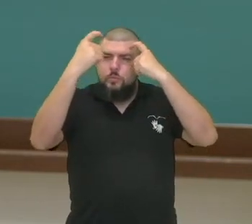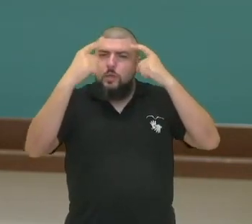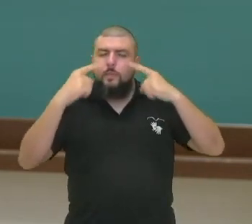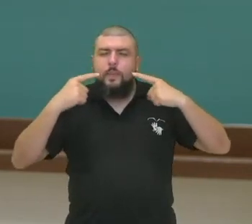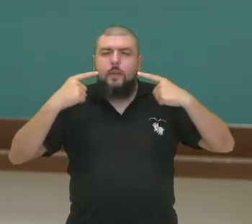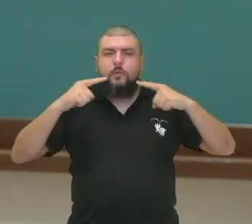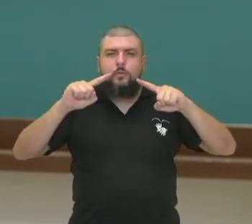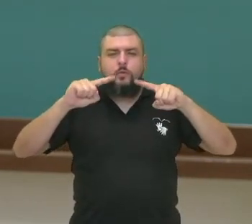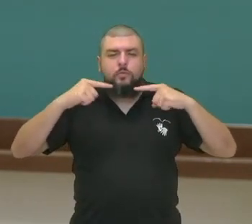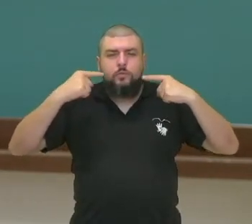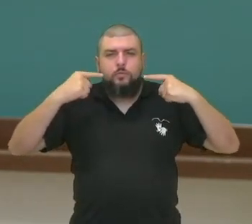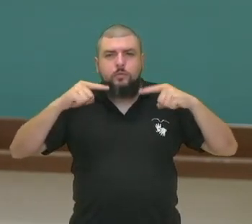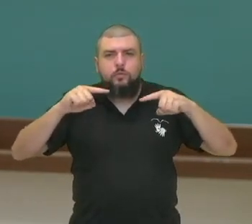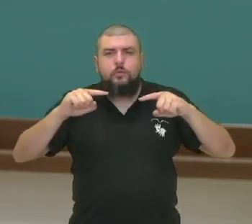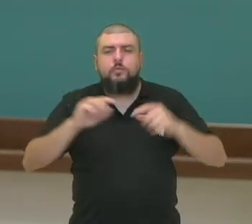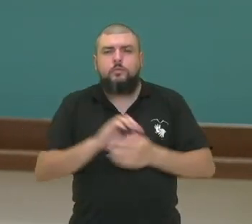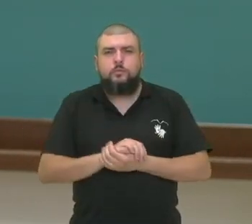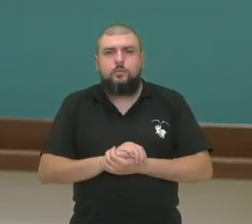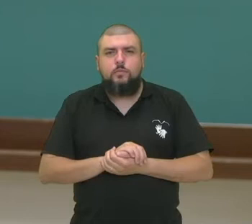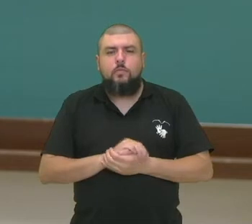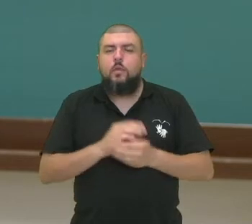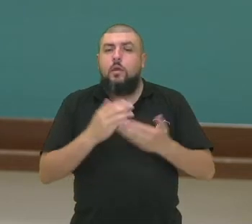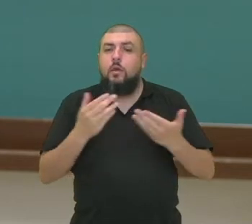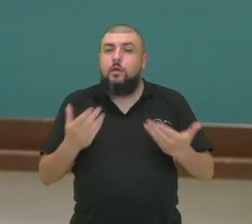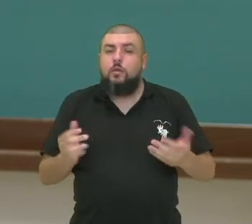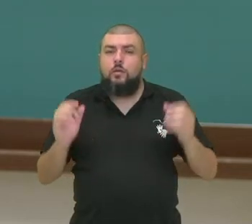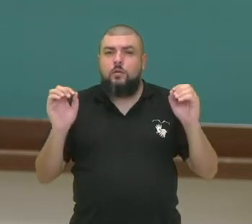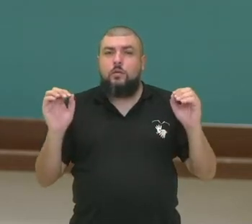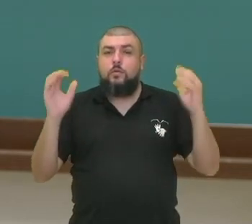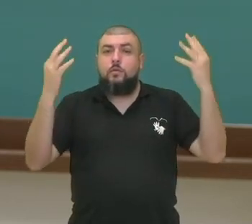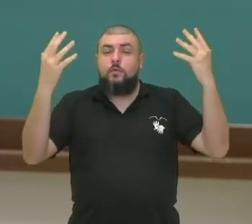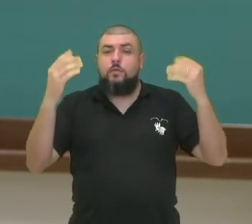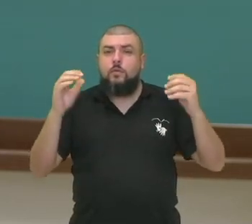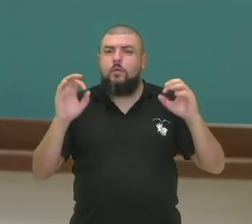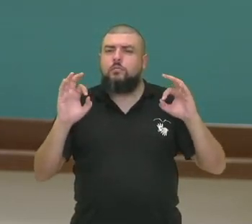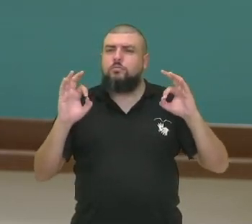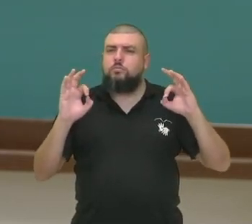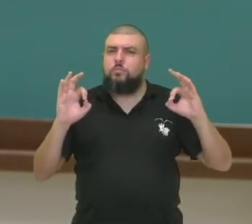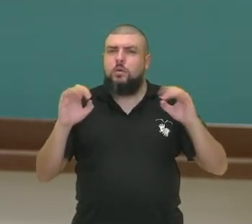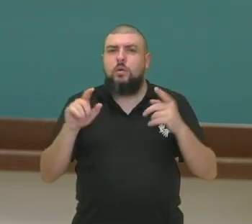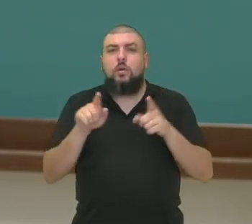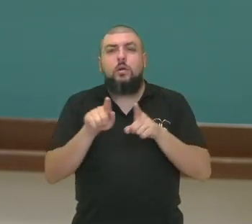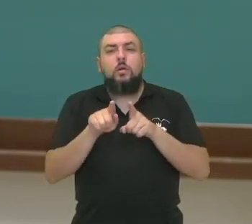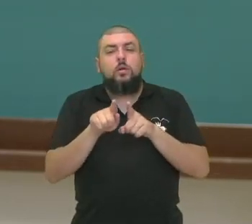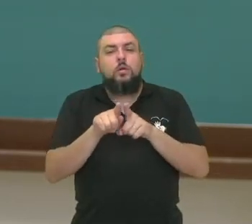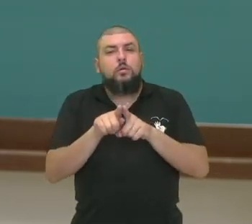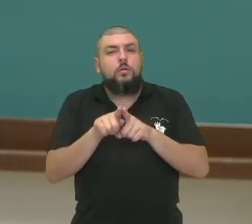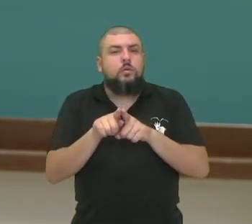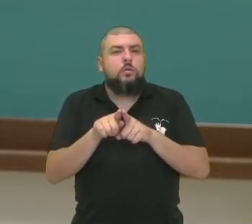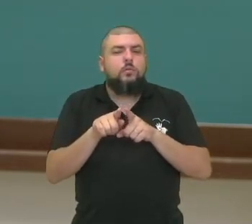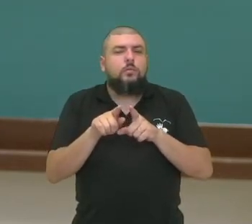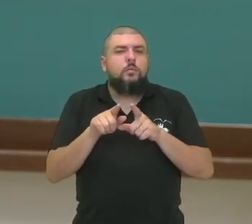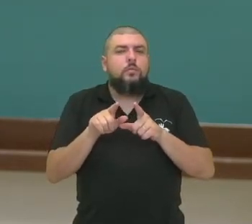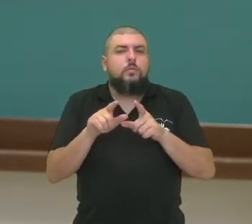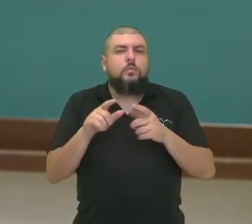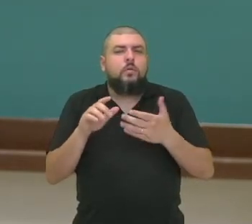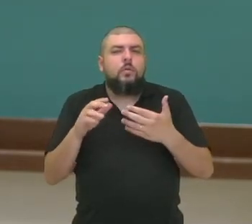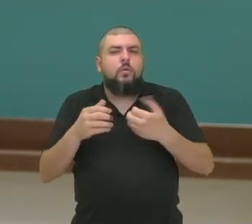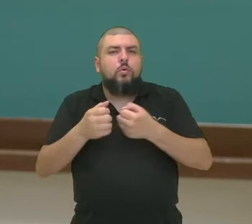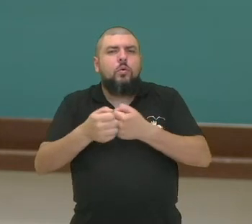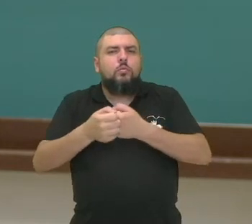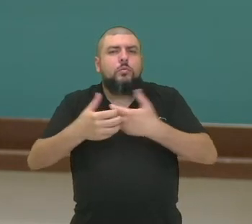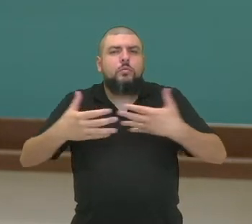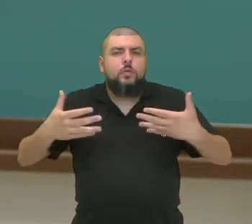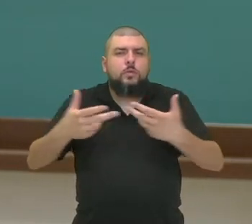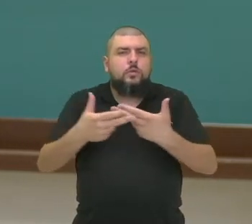ouvir esses hinos em cerimônias, às vezes em solenidades, eventos